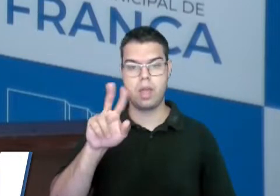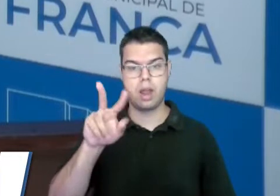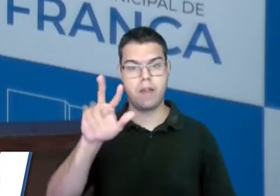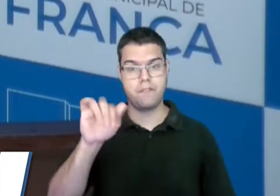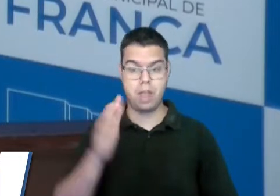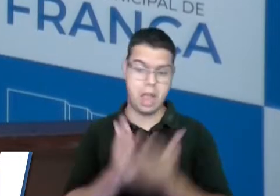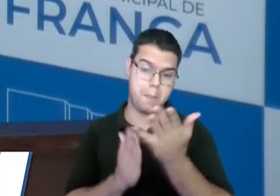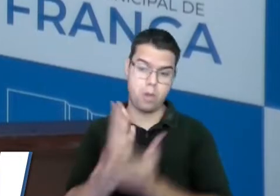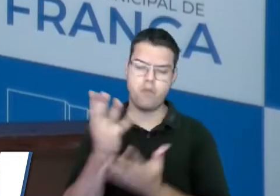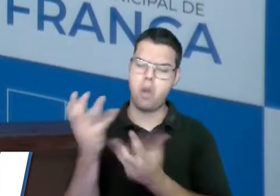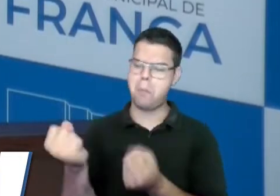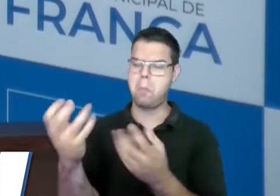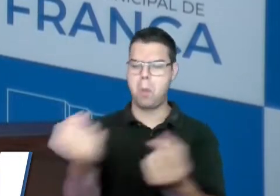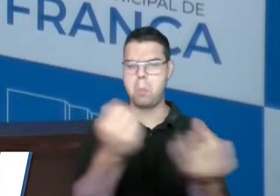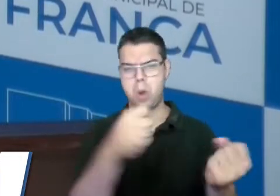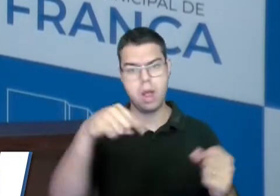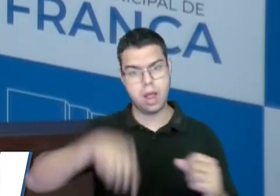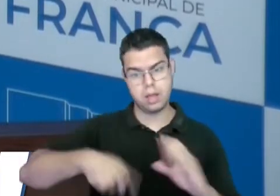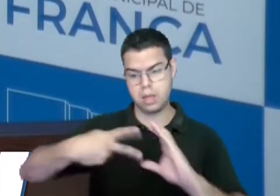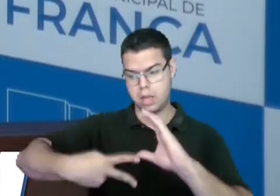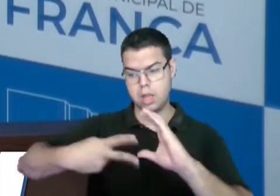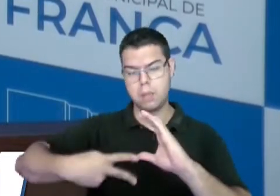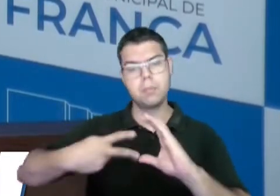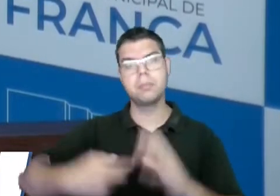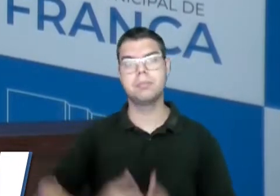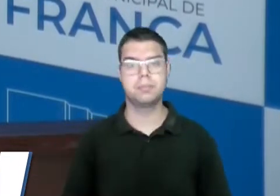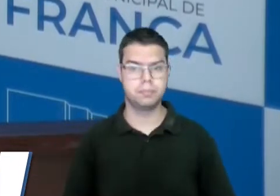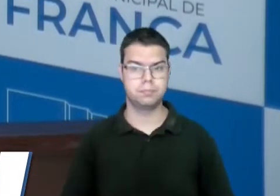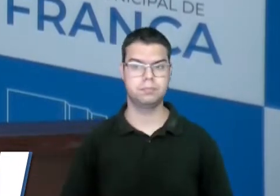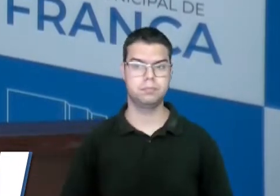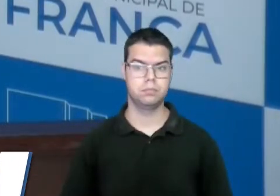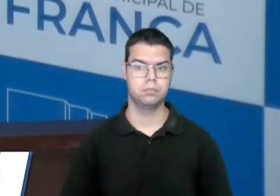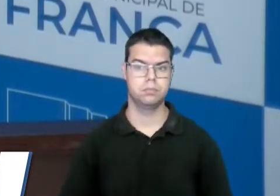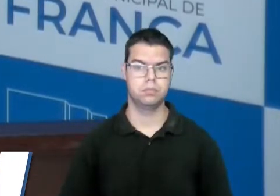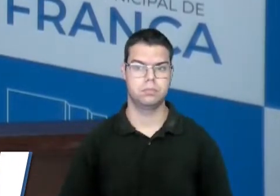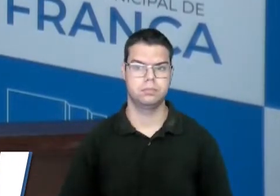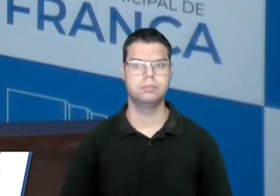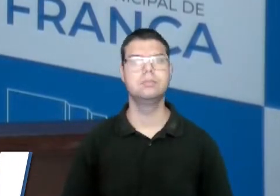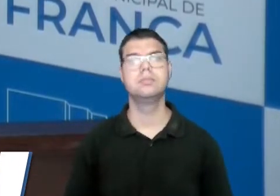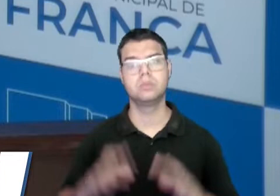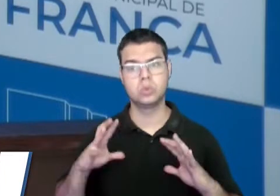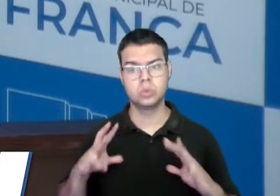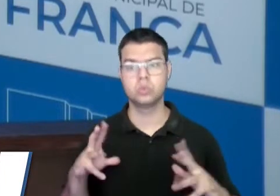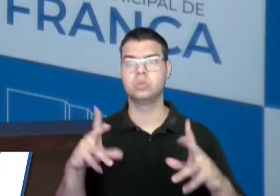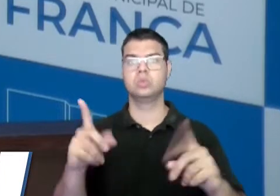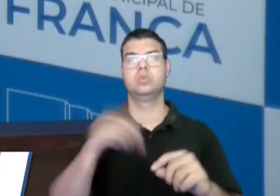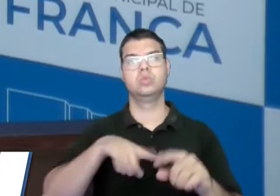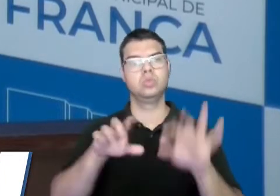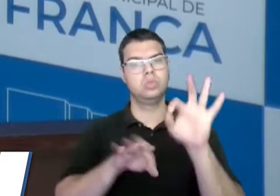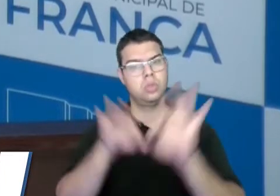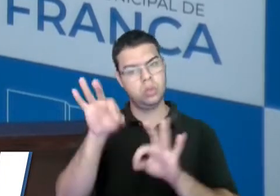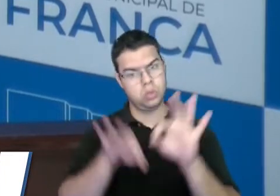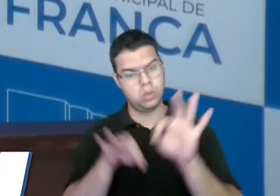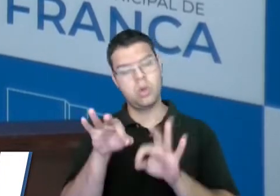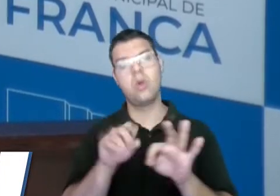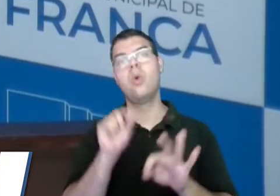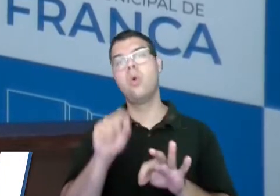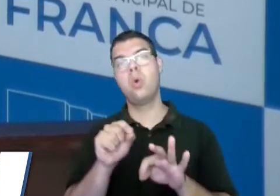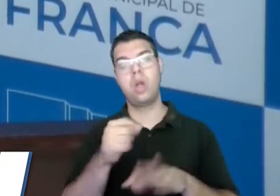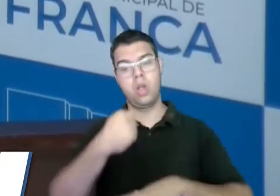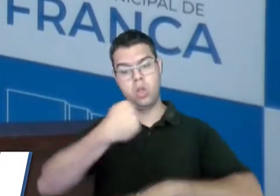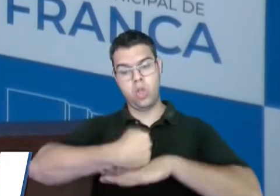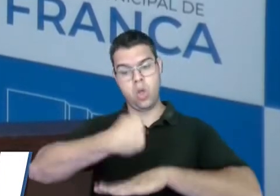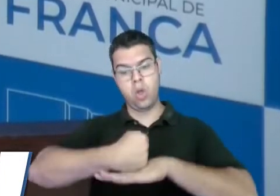esta Câmara Municipal. Com tudo isso, fizemos um documento técnico que embasou nossos pedidos,